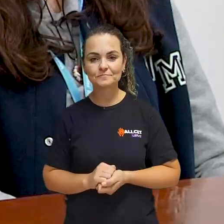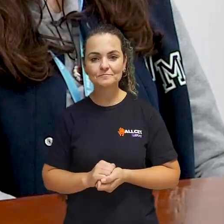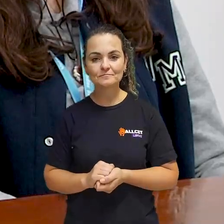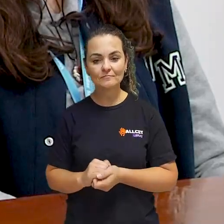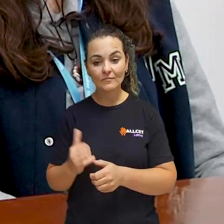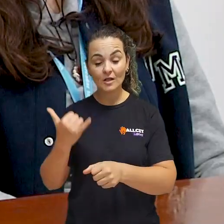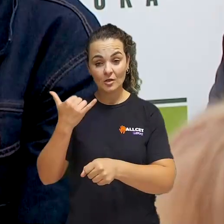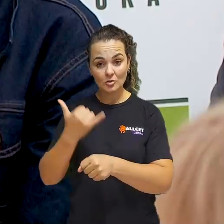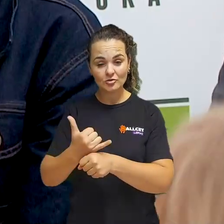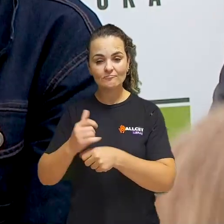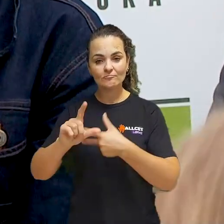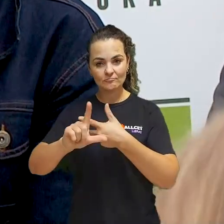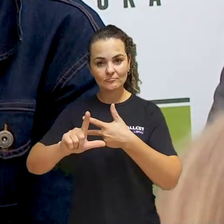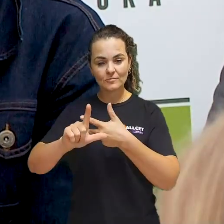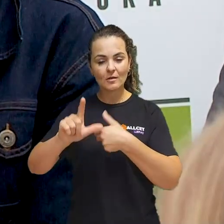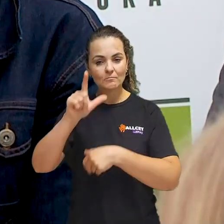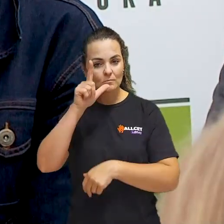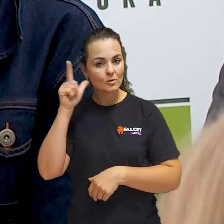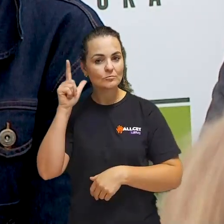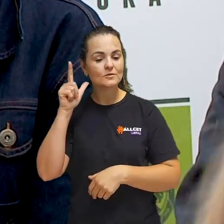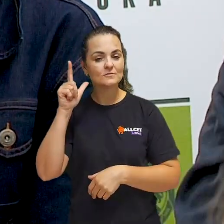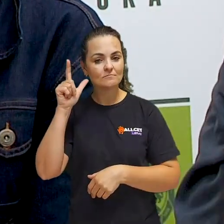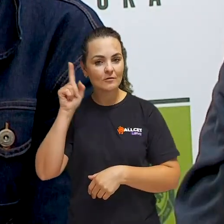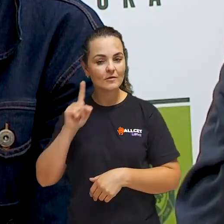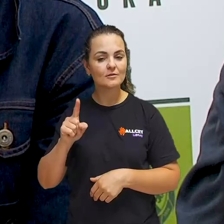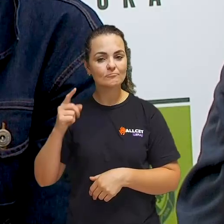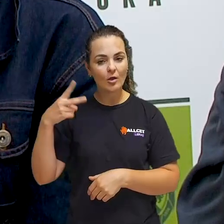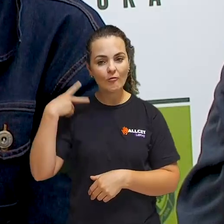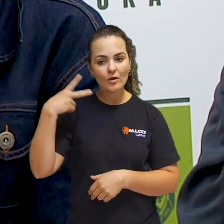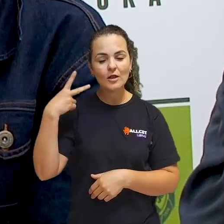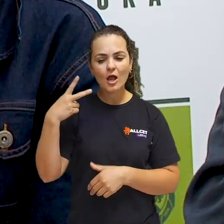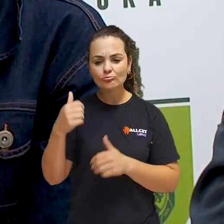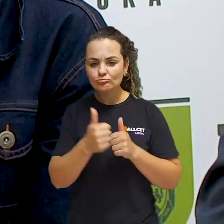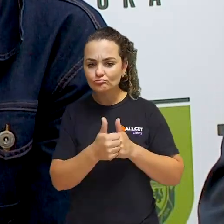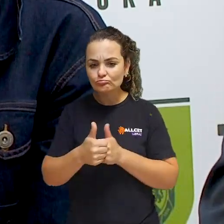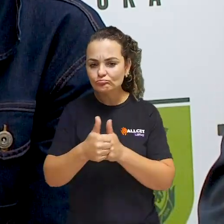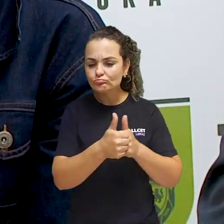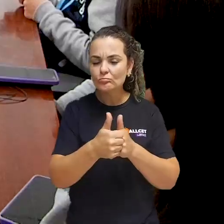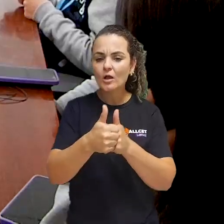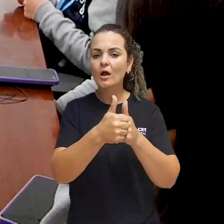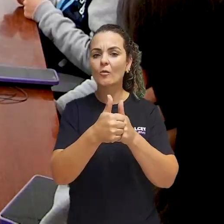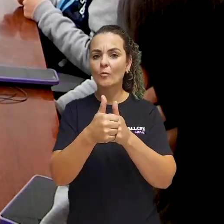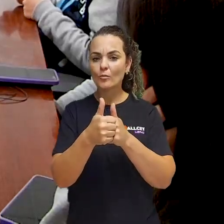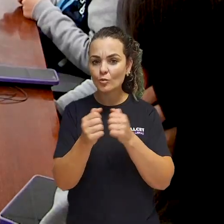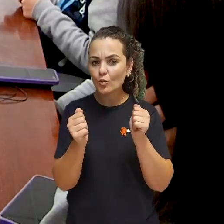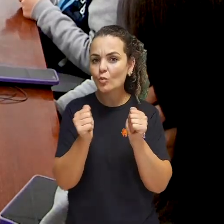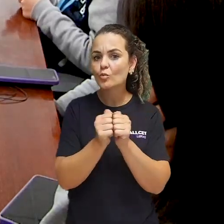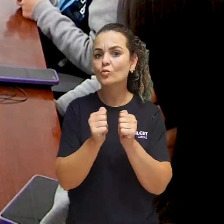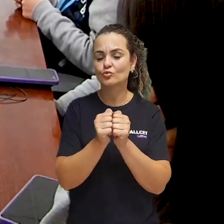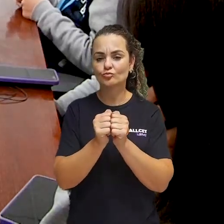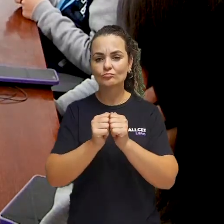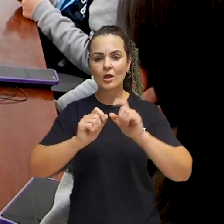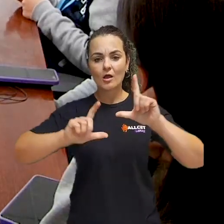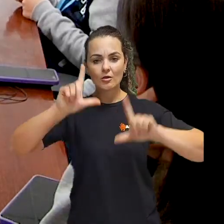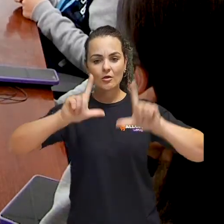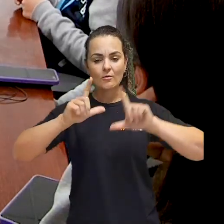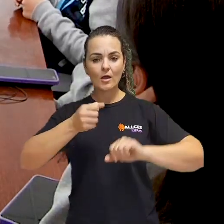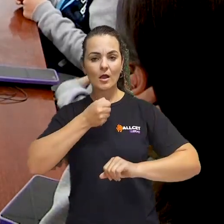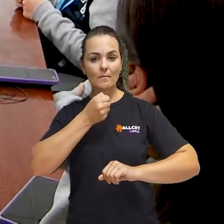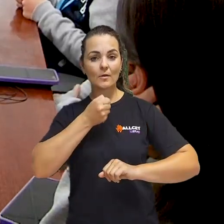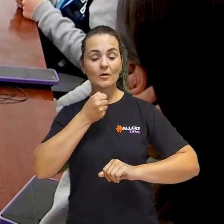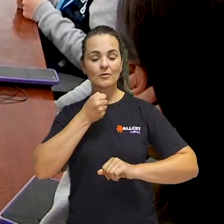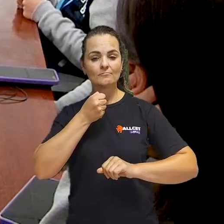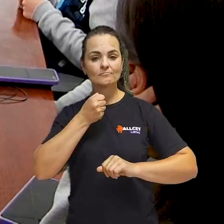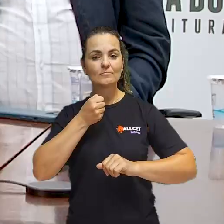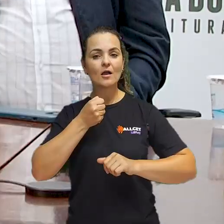de soluções. O presidente do Legislativo jaraguaense, vereador Luiz Fernando Almeida, acompanhou as atividades. Em